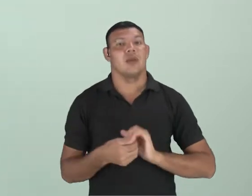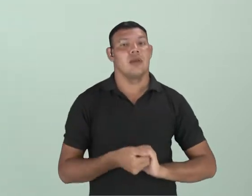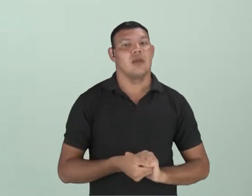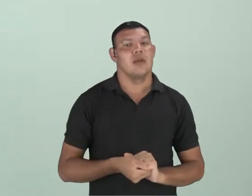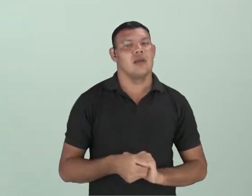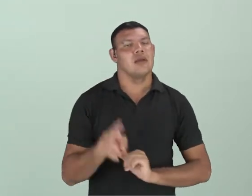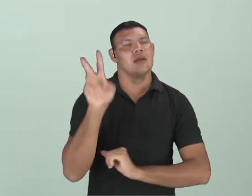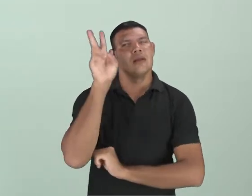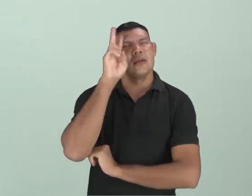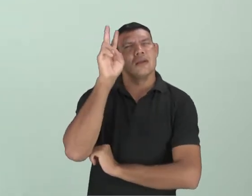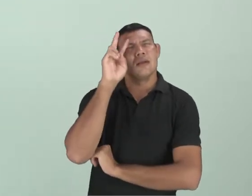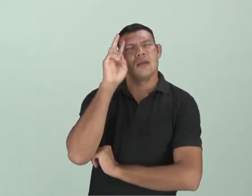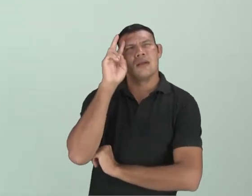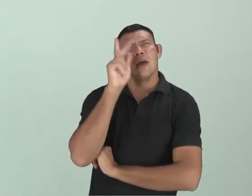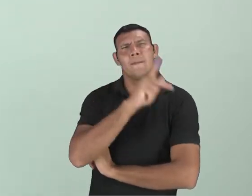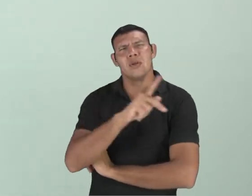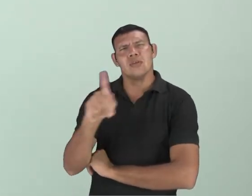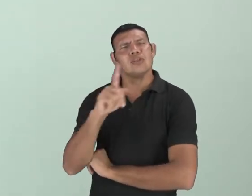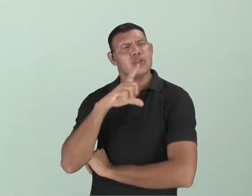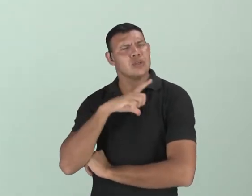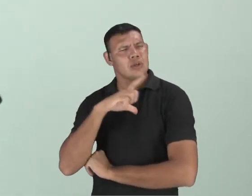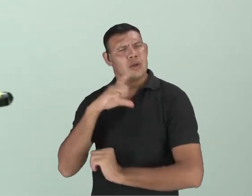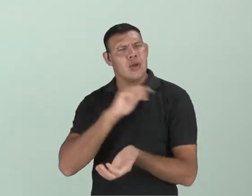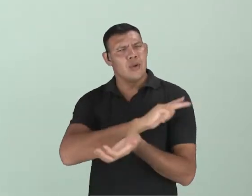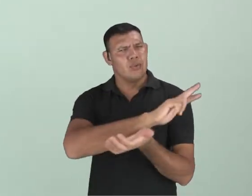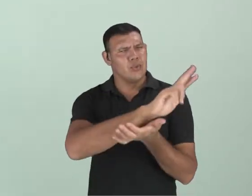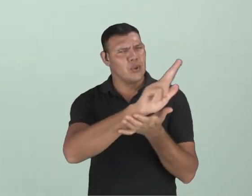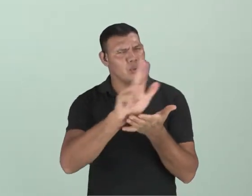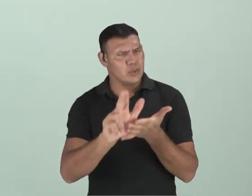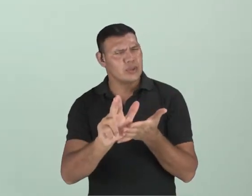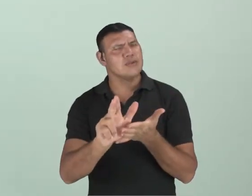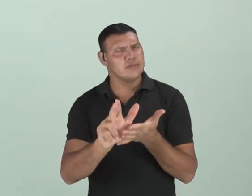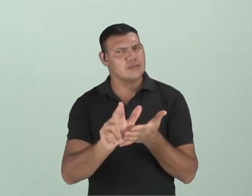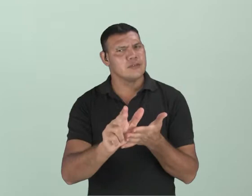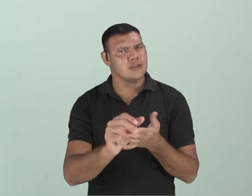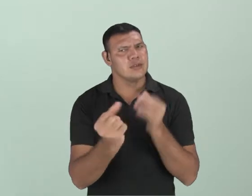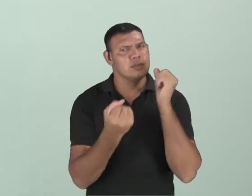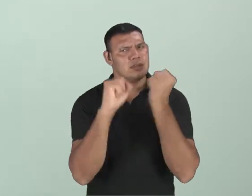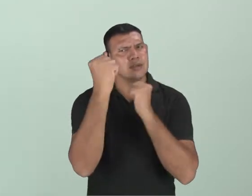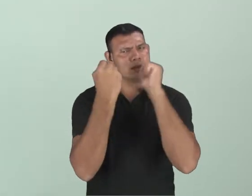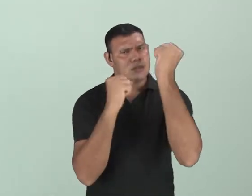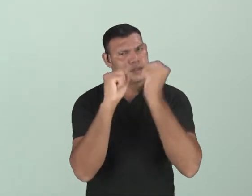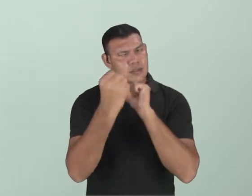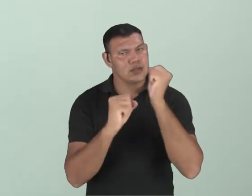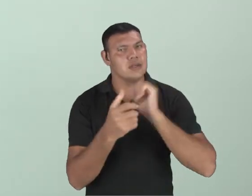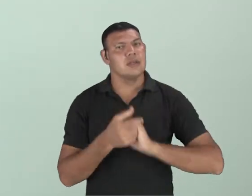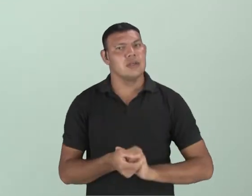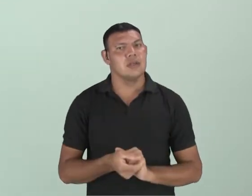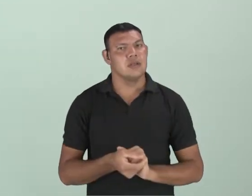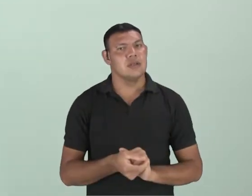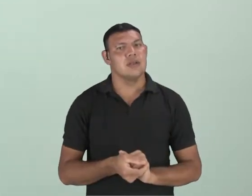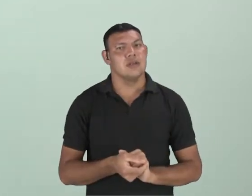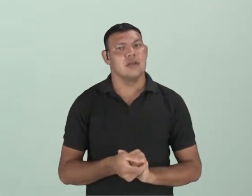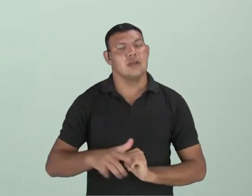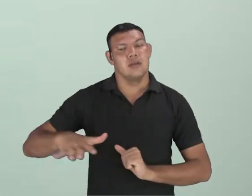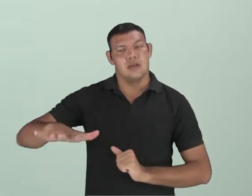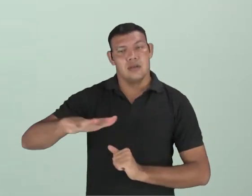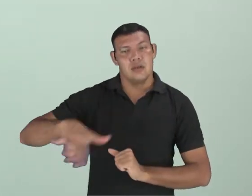lembrar, professora, mas nós temos diversos tipos de indústria? Temos. Nós vamos ter as indústrias nos